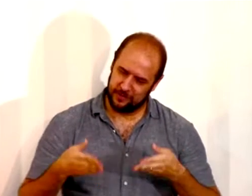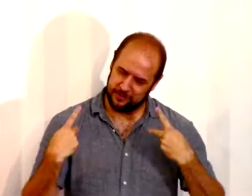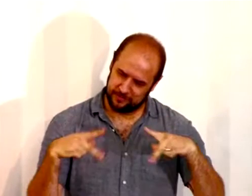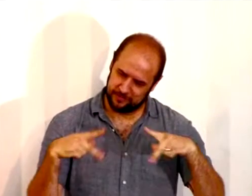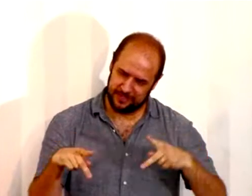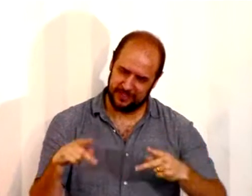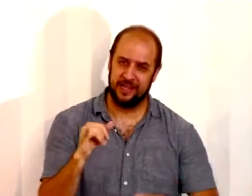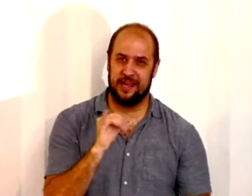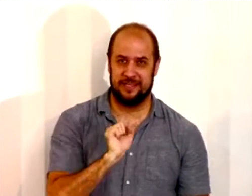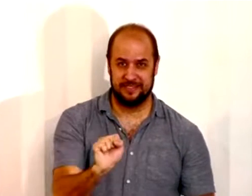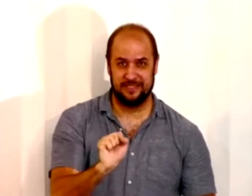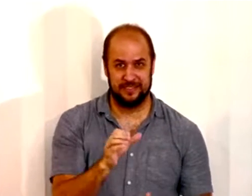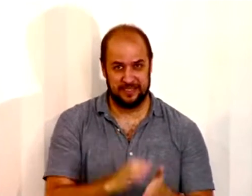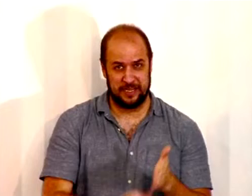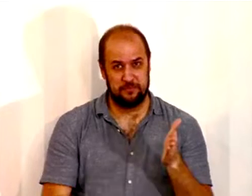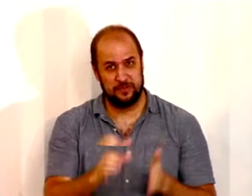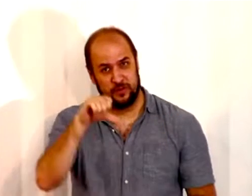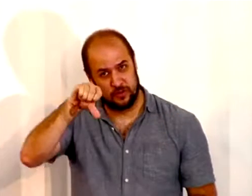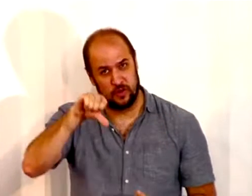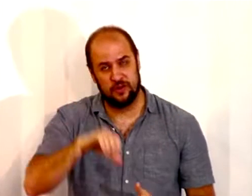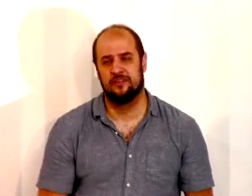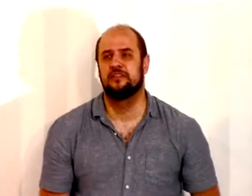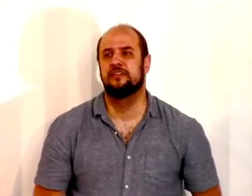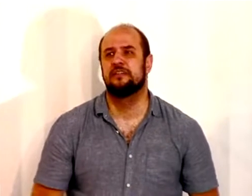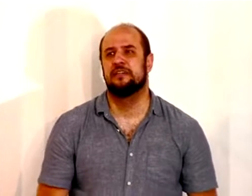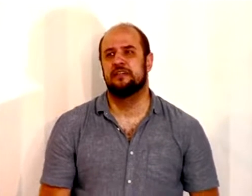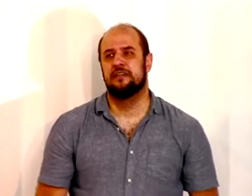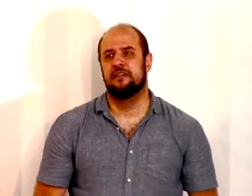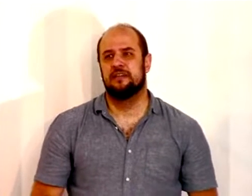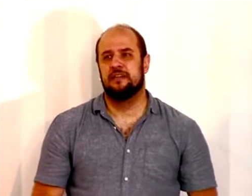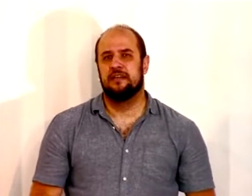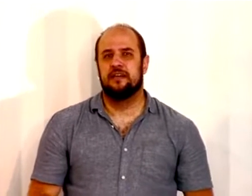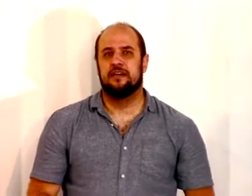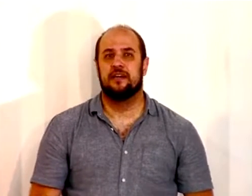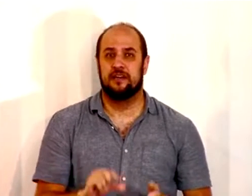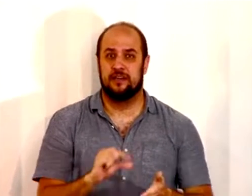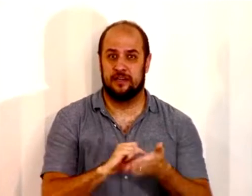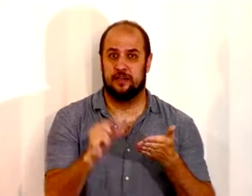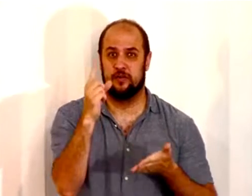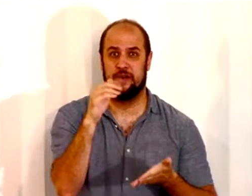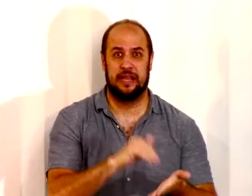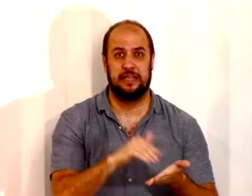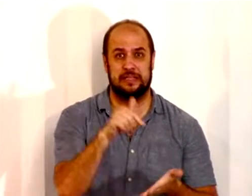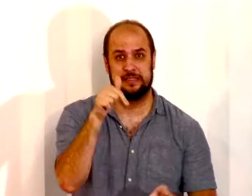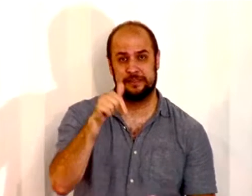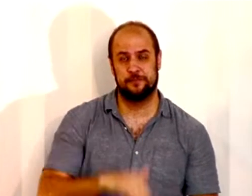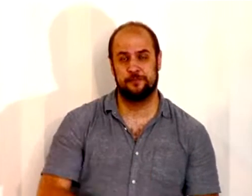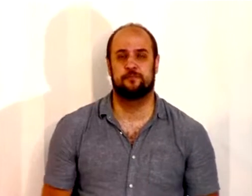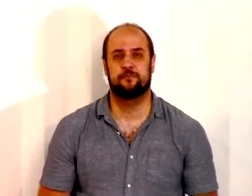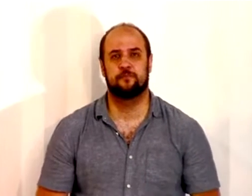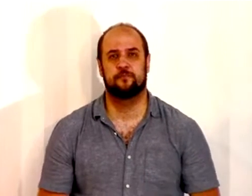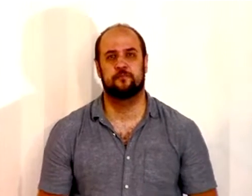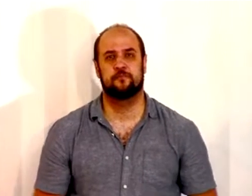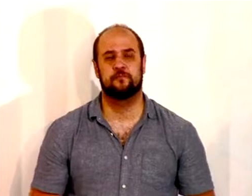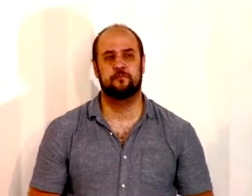exposição. Isaías capítulo 9, dos versos 1 até o versículo de número 7.